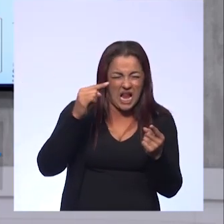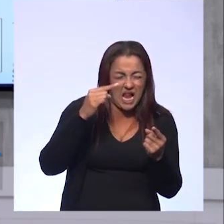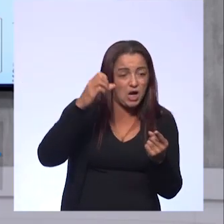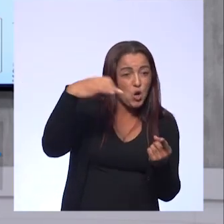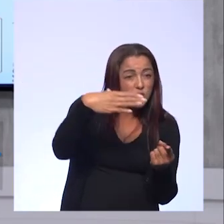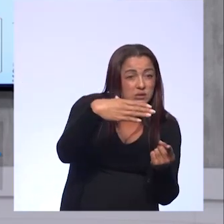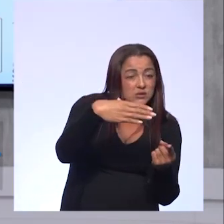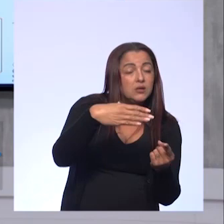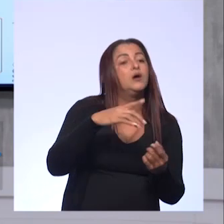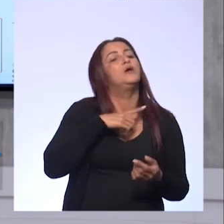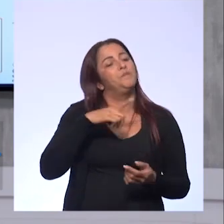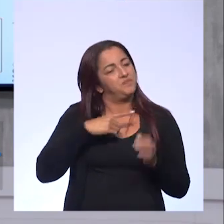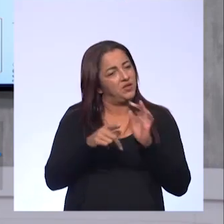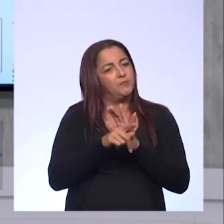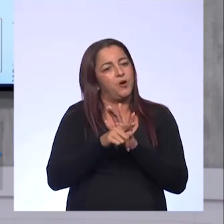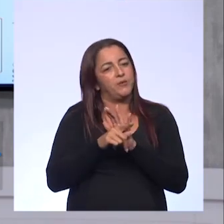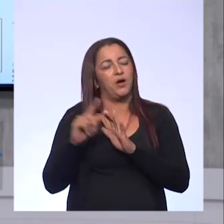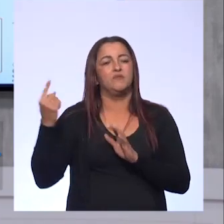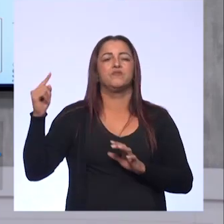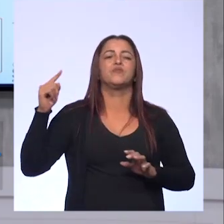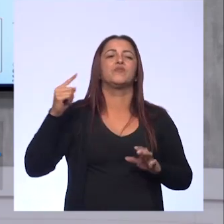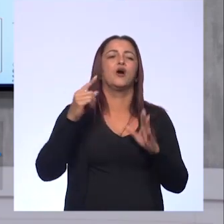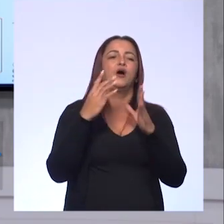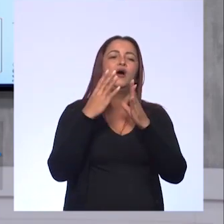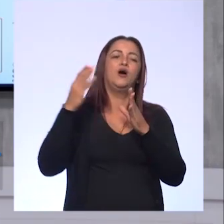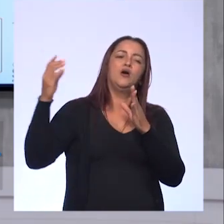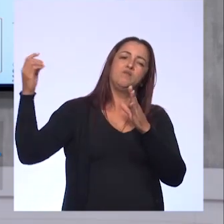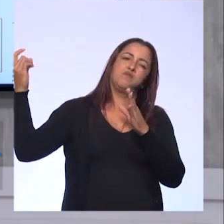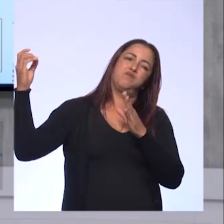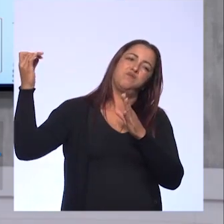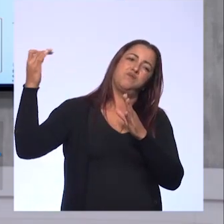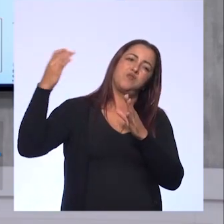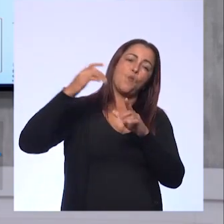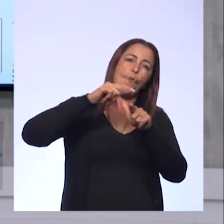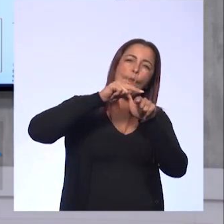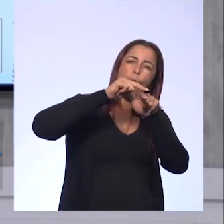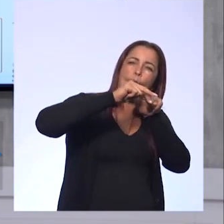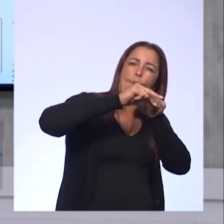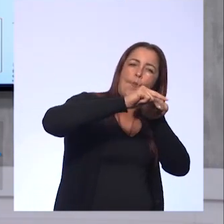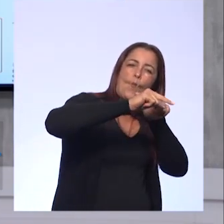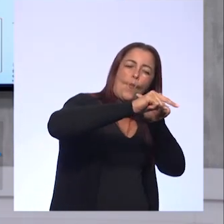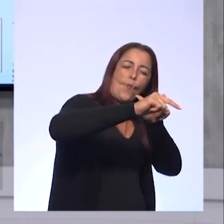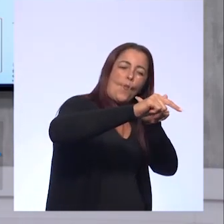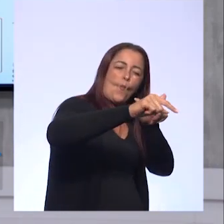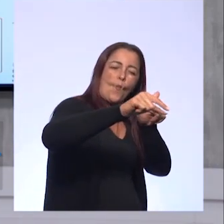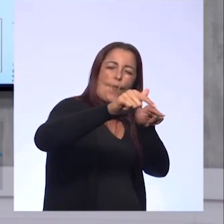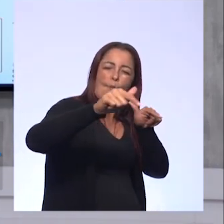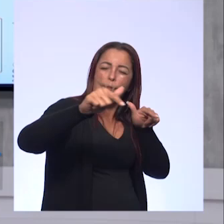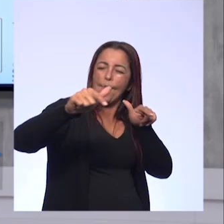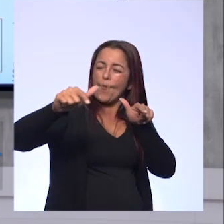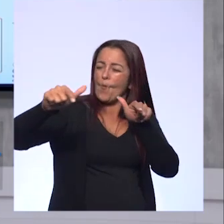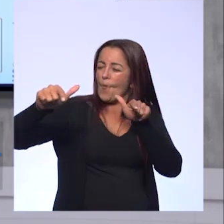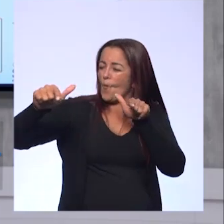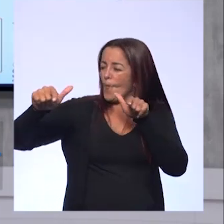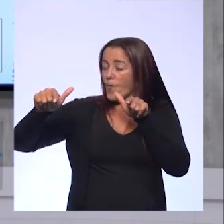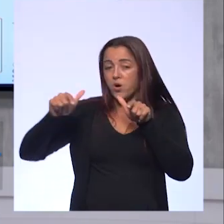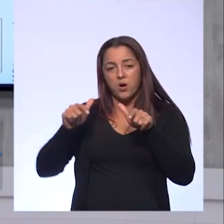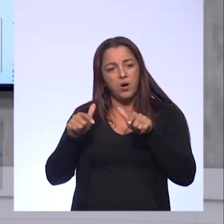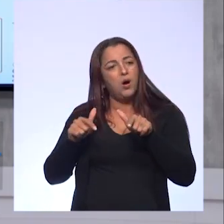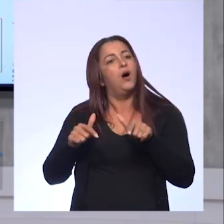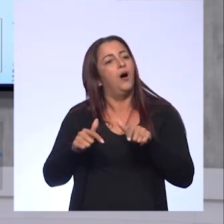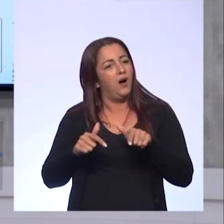nesse caminho todo praticamente a luz viaja no vácuo ou seja uma prova é